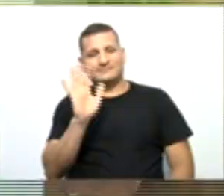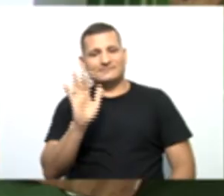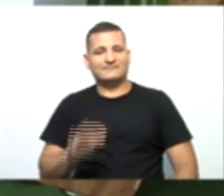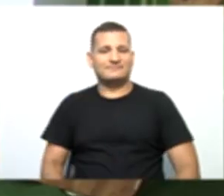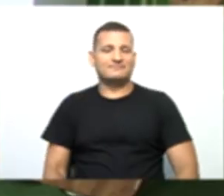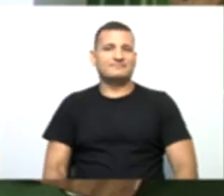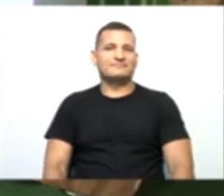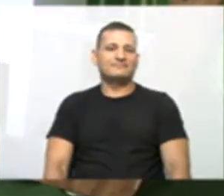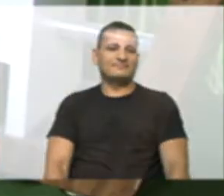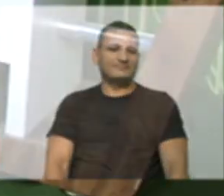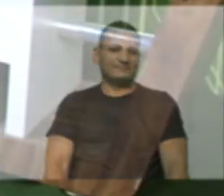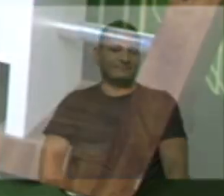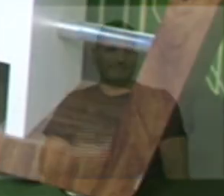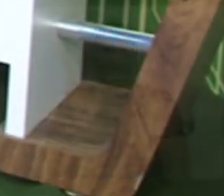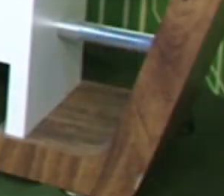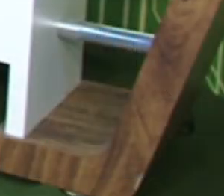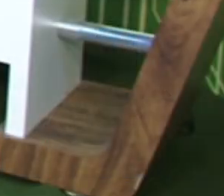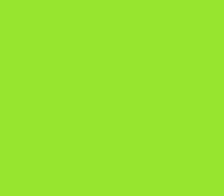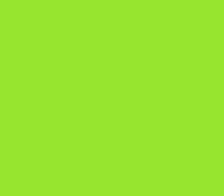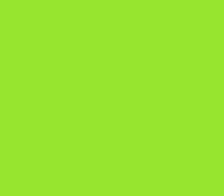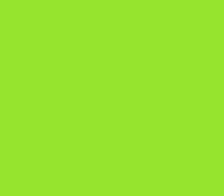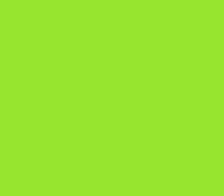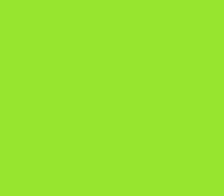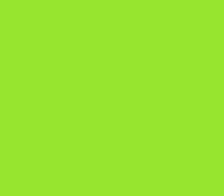aula. Até a próxima, pessoal.